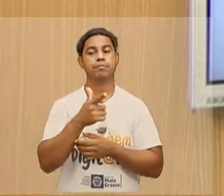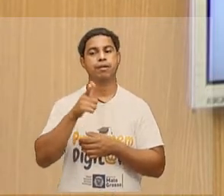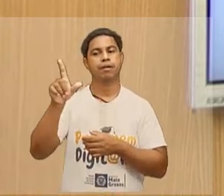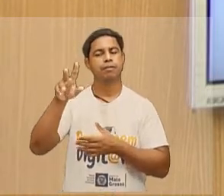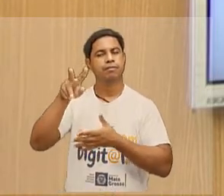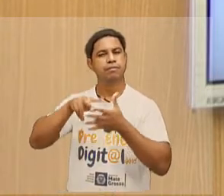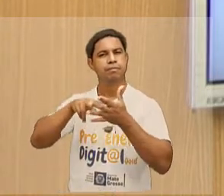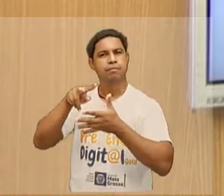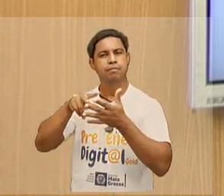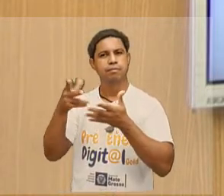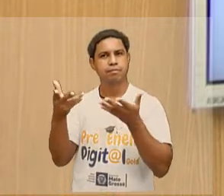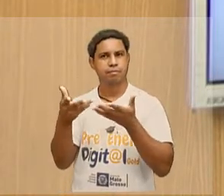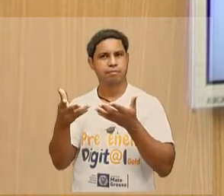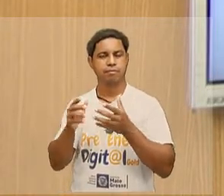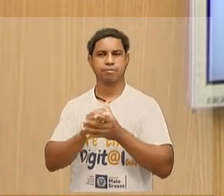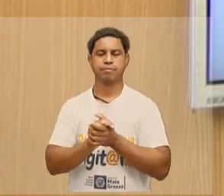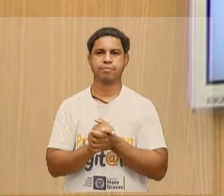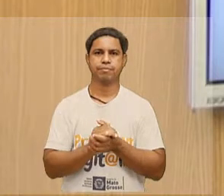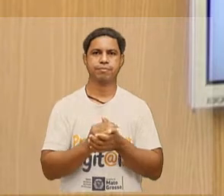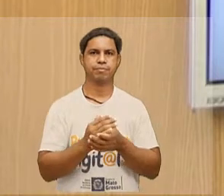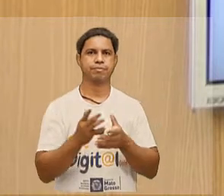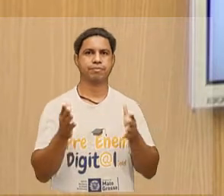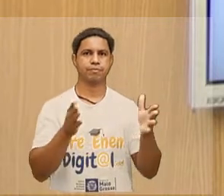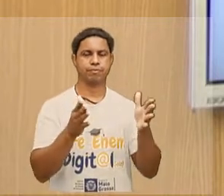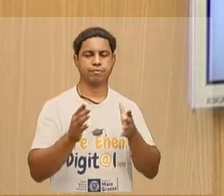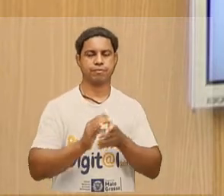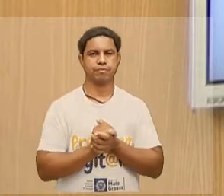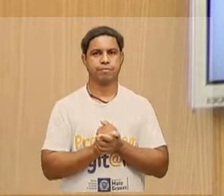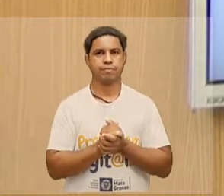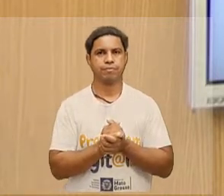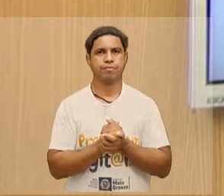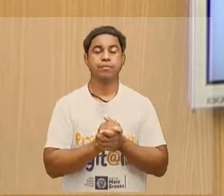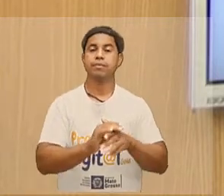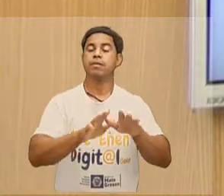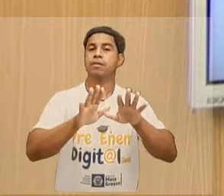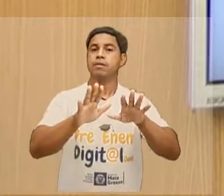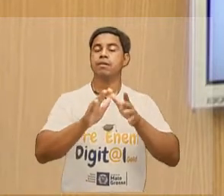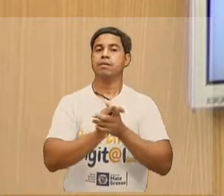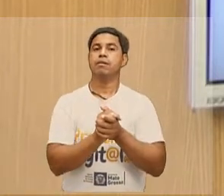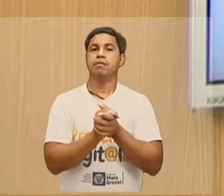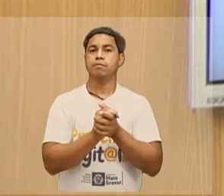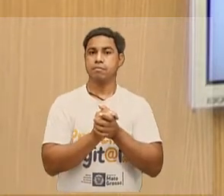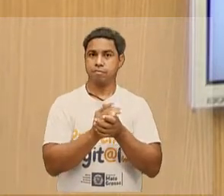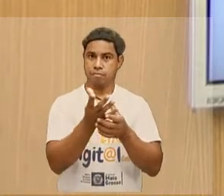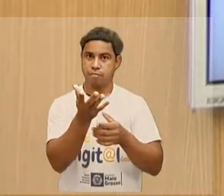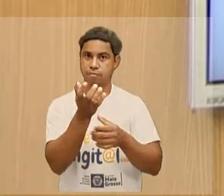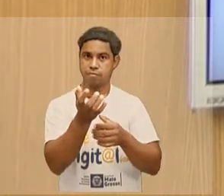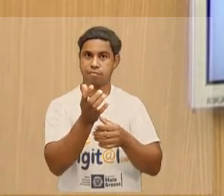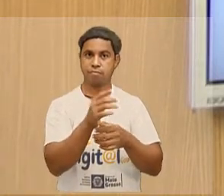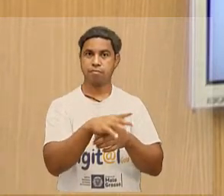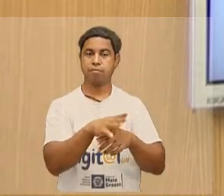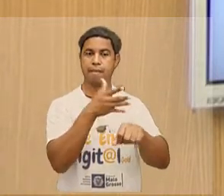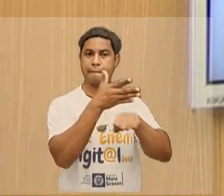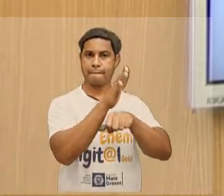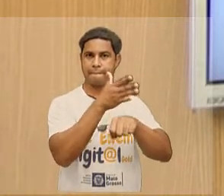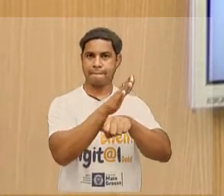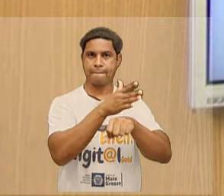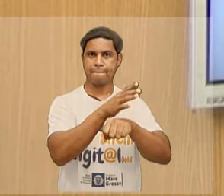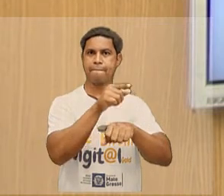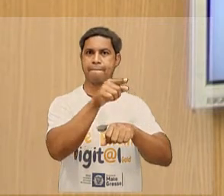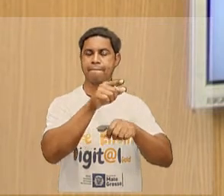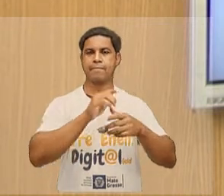da nossa colocação. Tranquilidade, moçadinha? Vamos lá. Para eu calcular a potência elétrica desses resistores, eu tenho